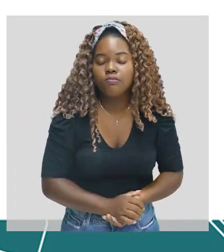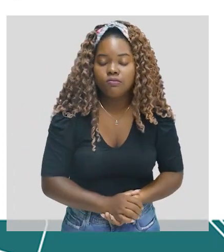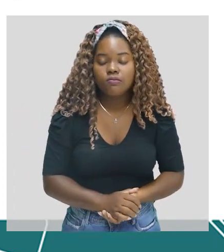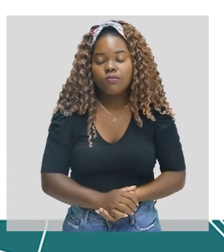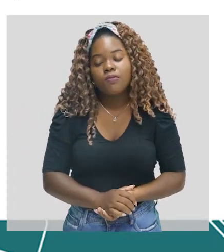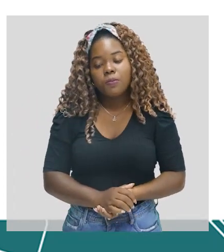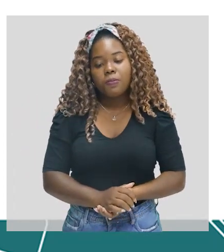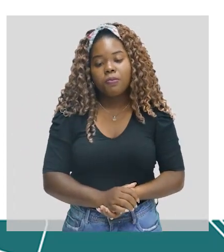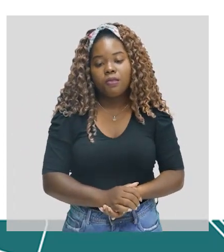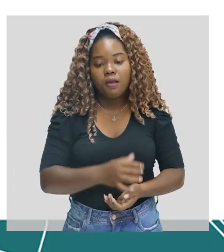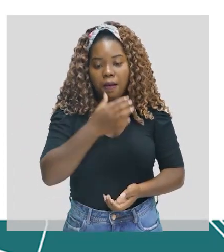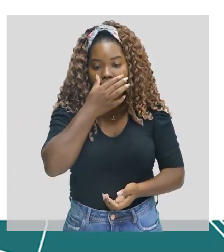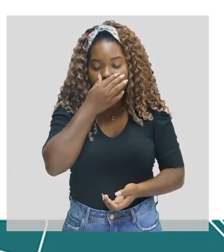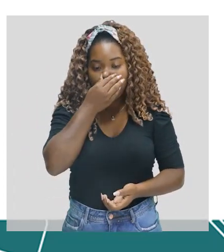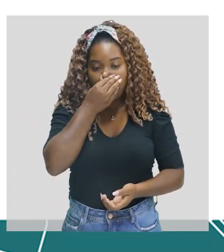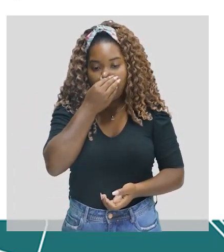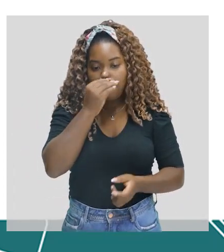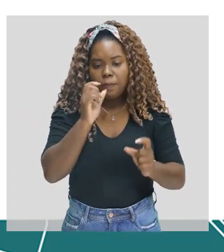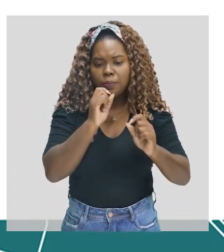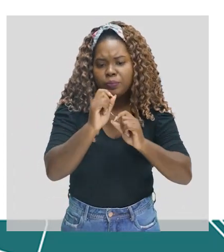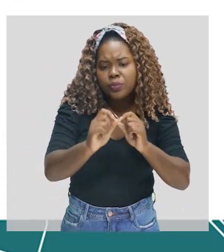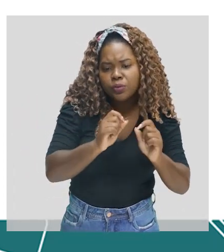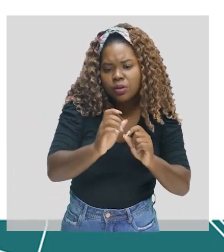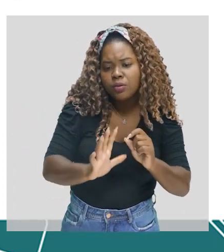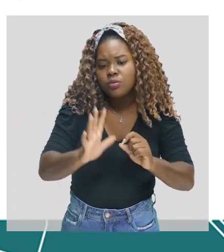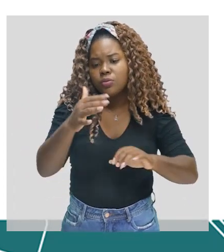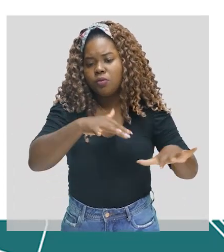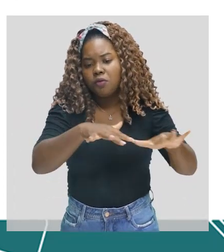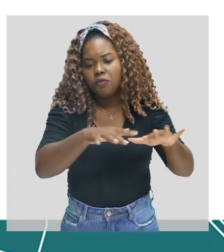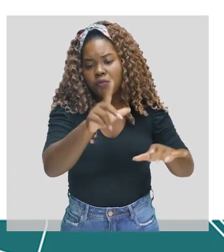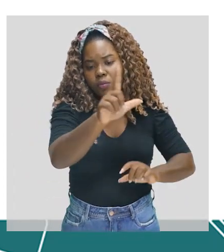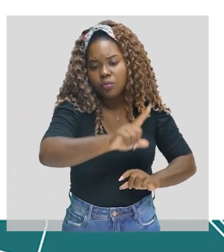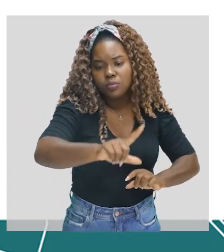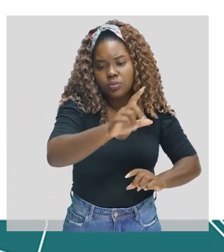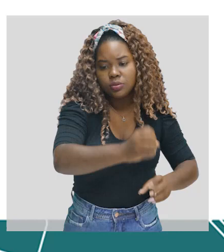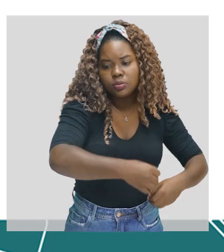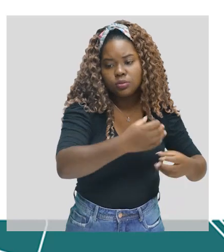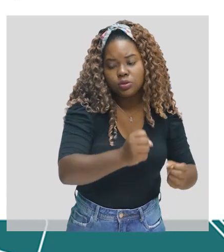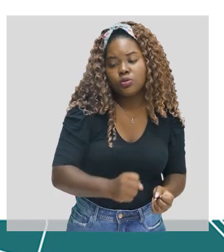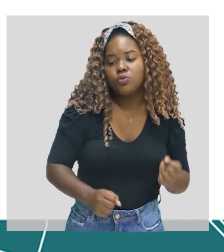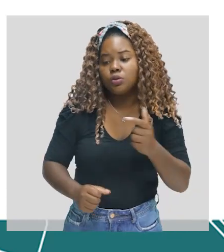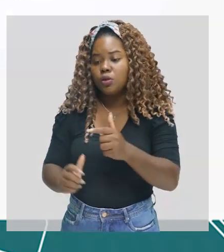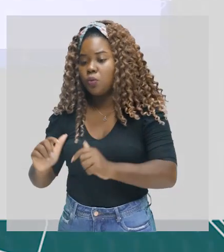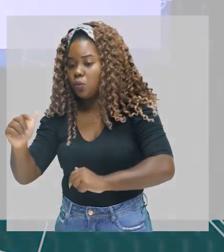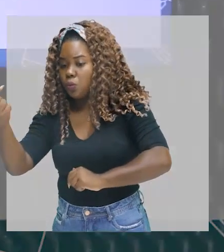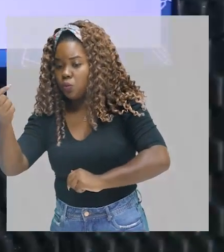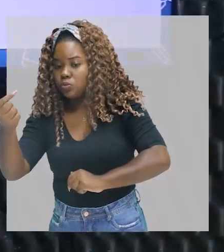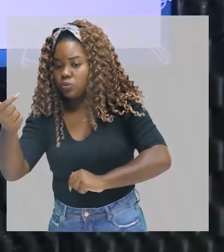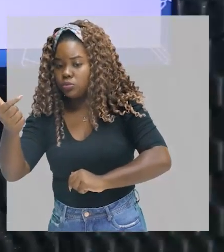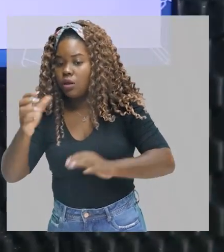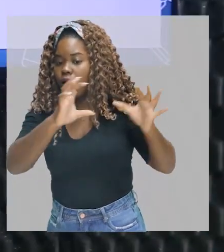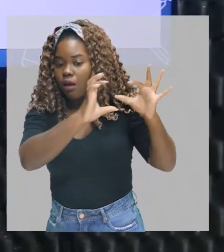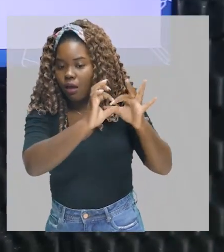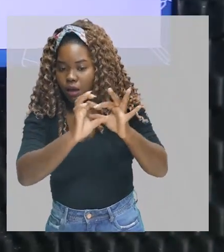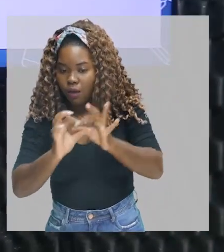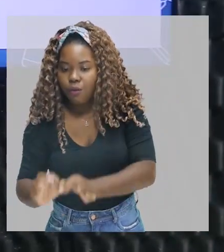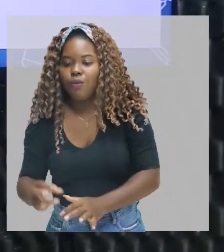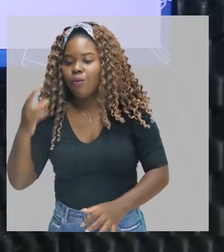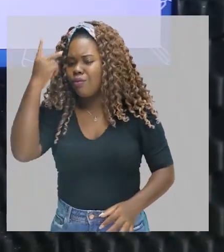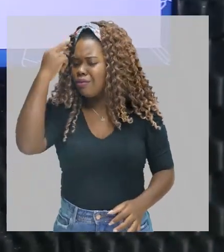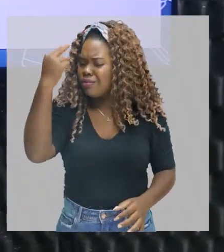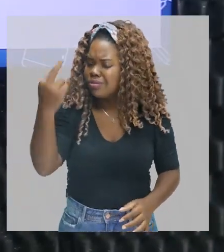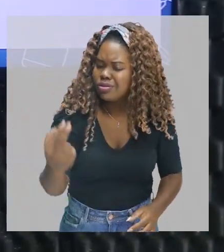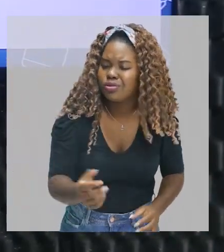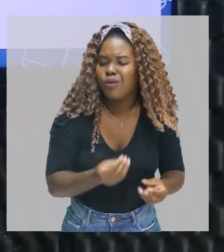que torna um movimento literário mais expressivo que o outro, claro, é o contexto histórico, é o